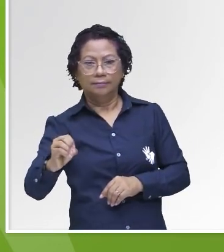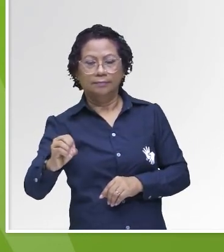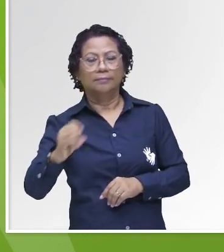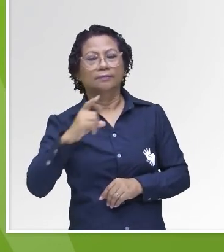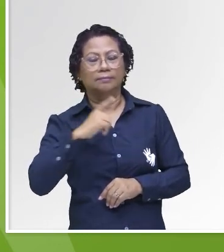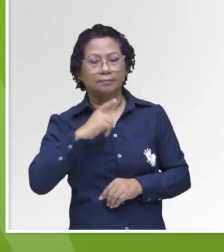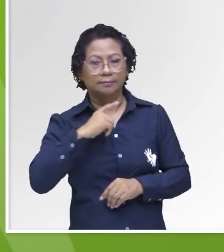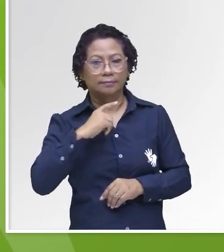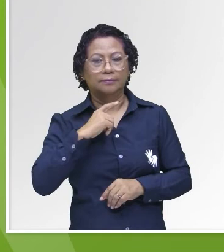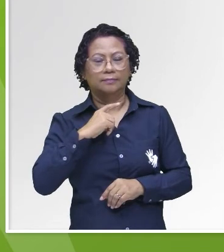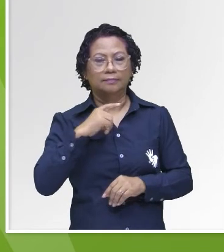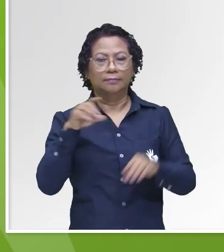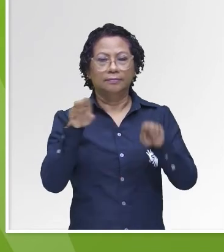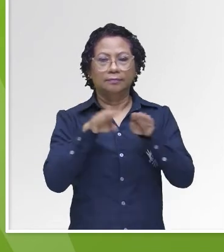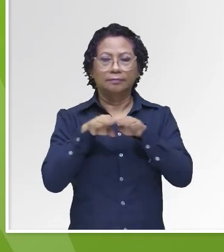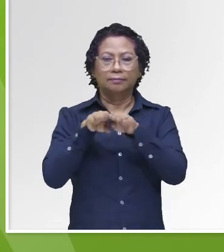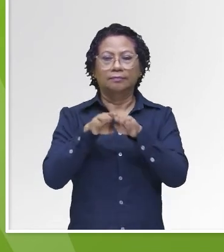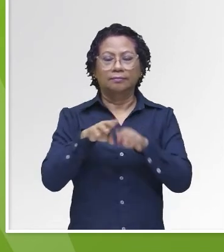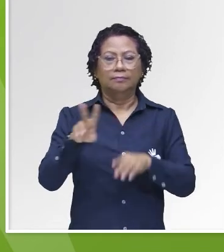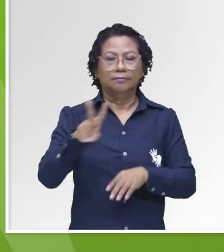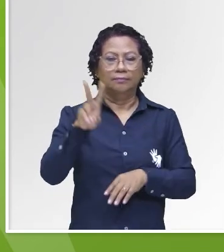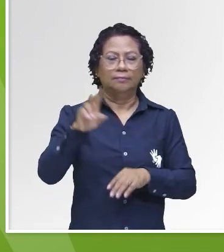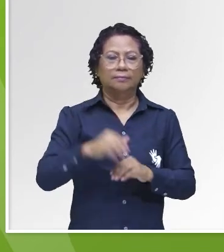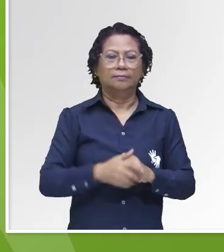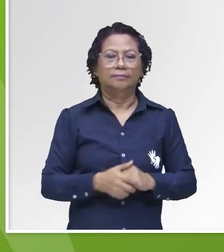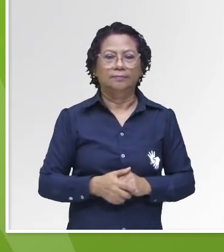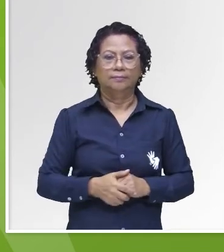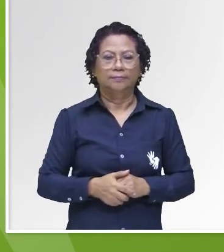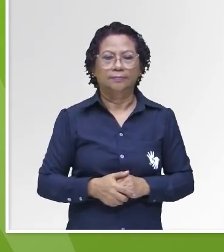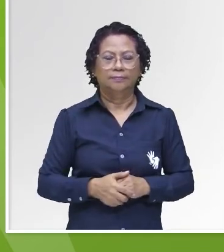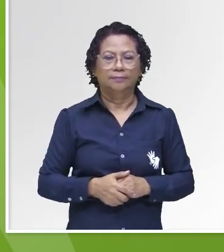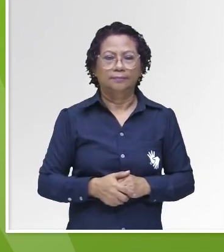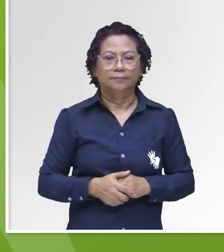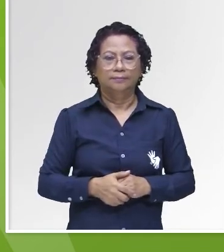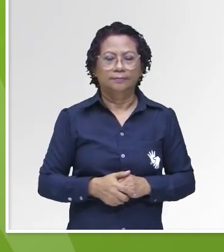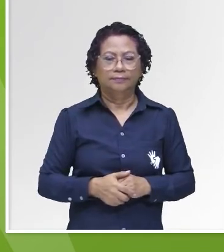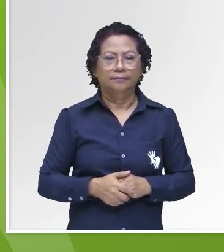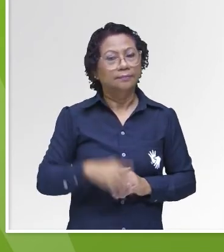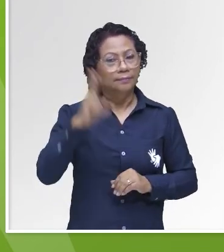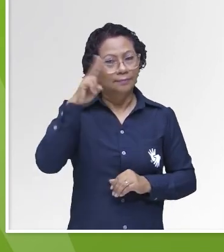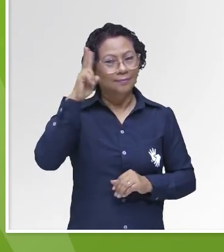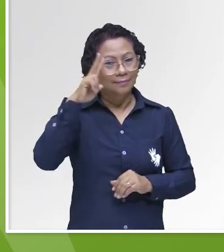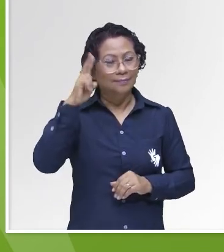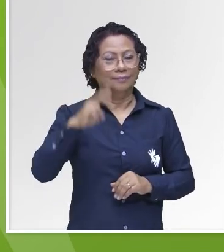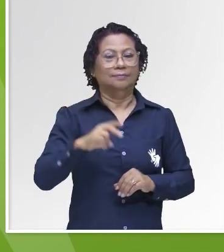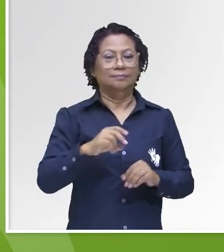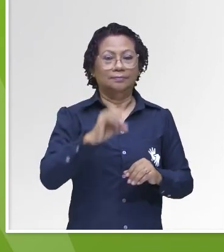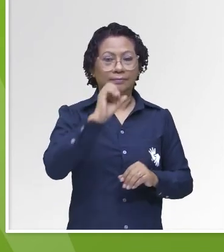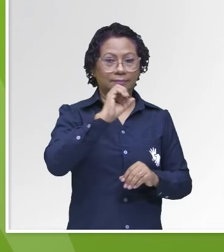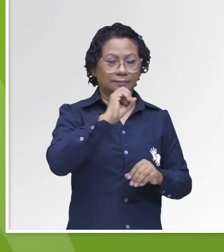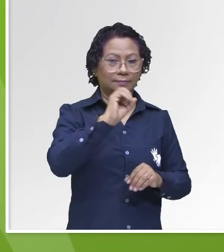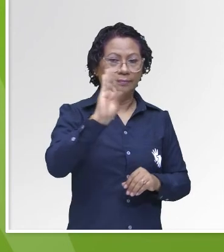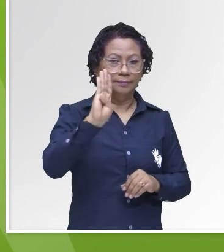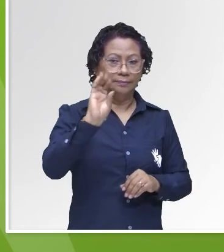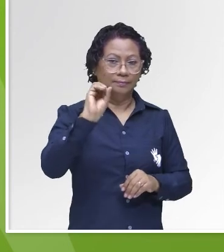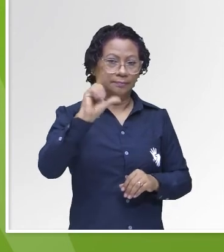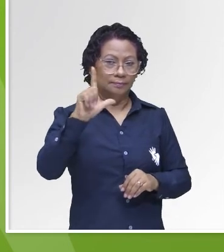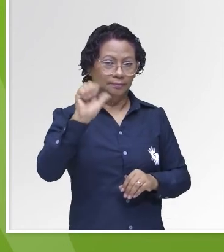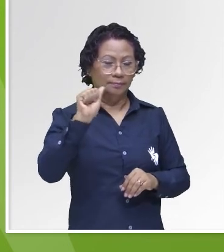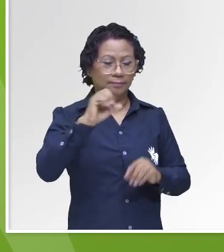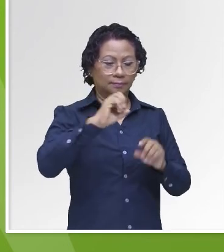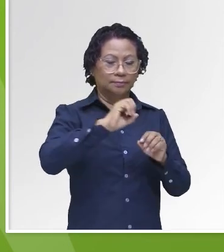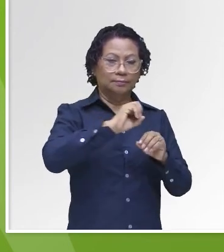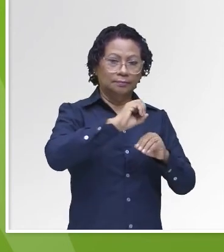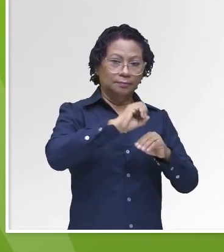mesmo valor, tá certo? Outra característica, o tempo de subida é igual ao tempo